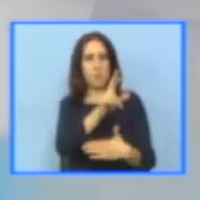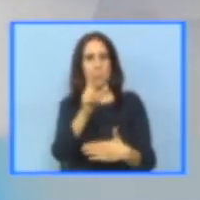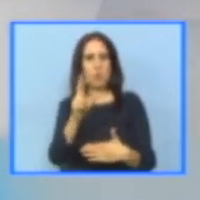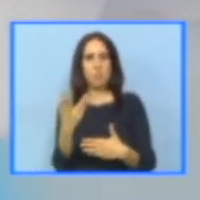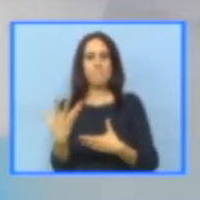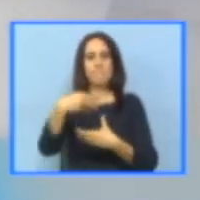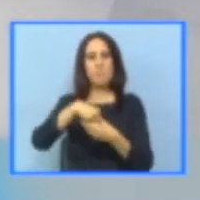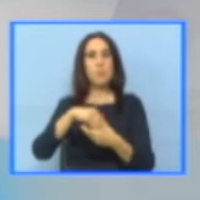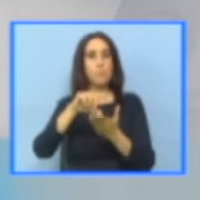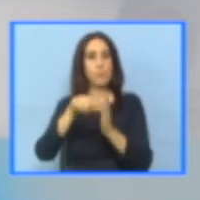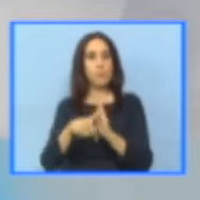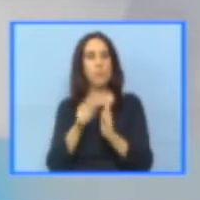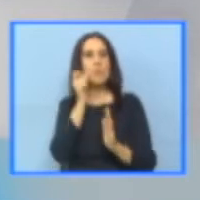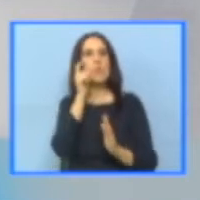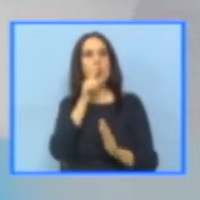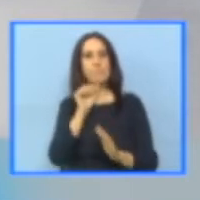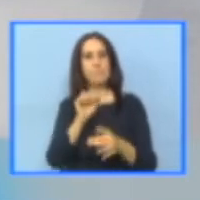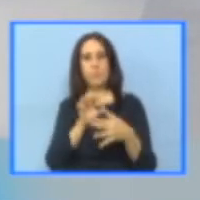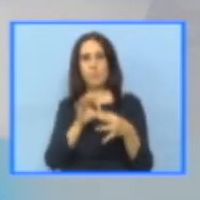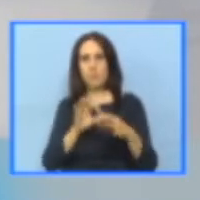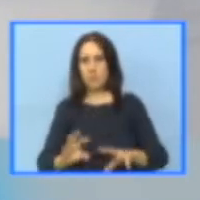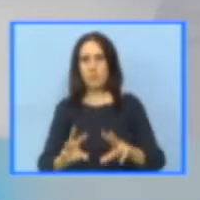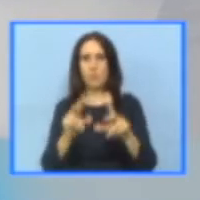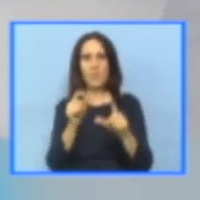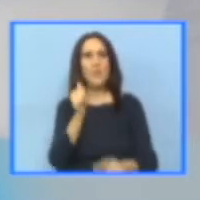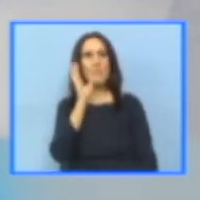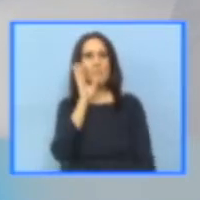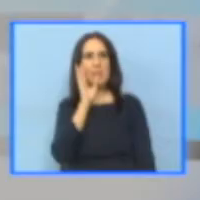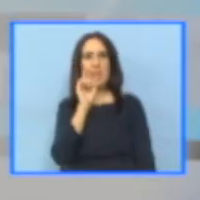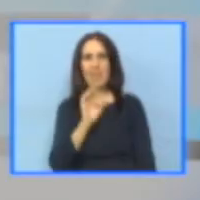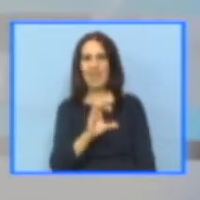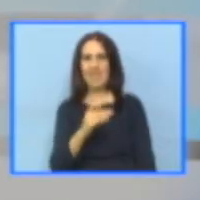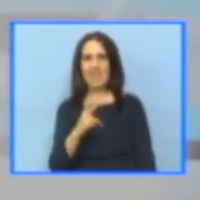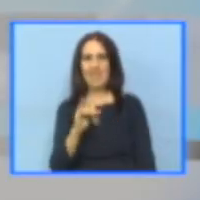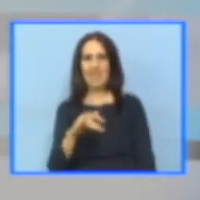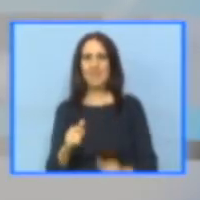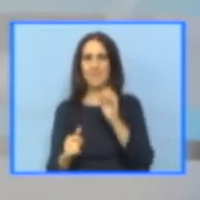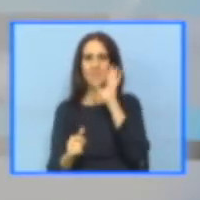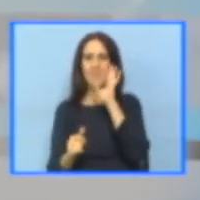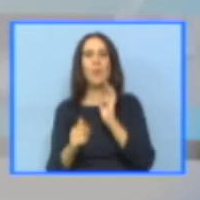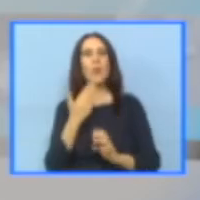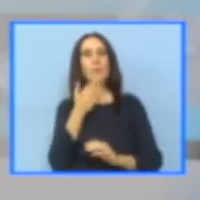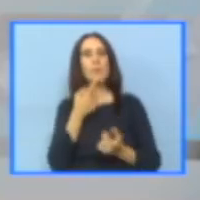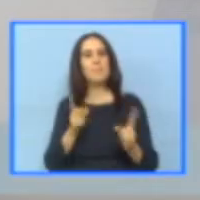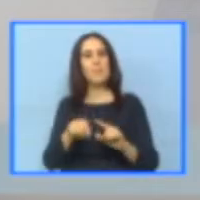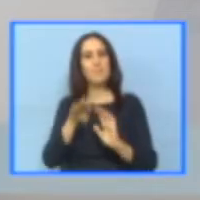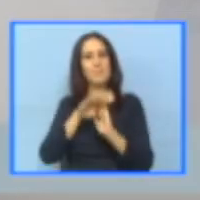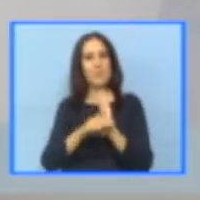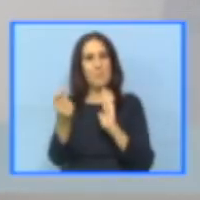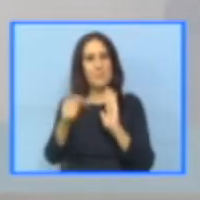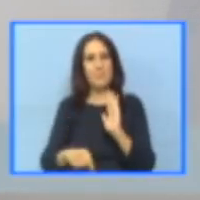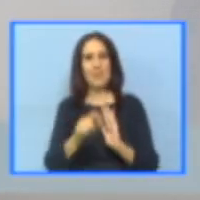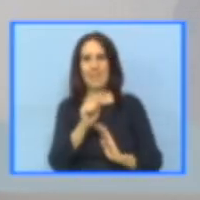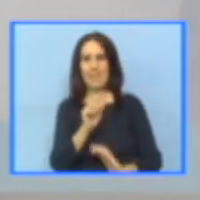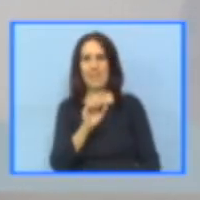integram projetos de cooperação e desenvolvimento. Boa tarde, Catarina. Obrigado por estares uma vez mais no programa